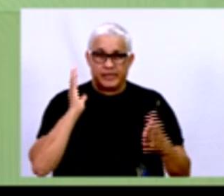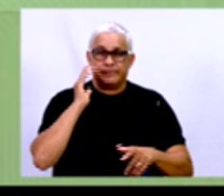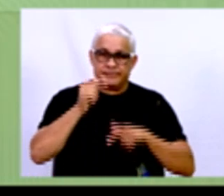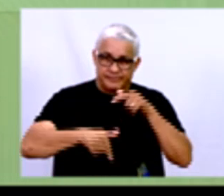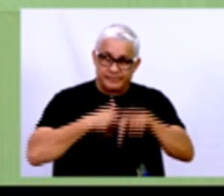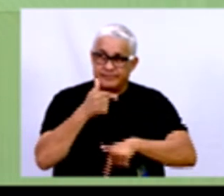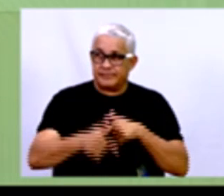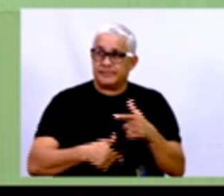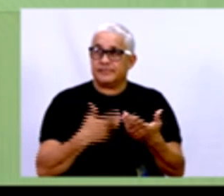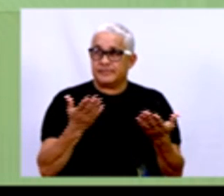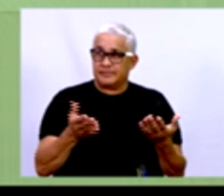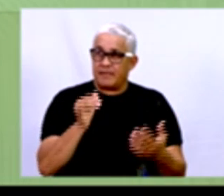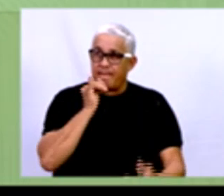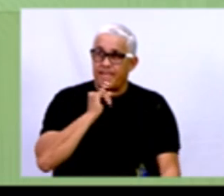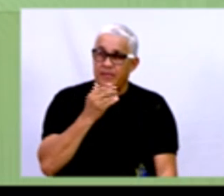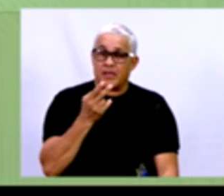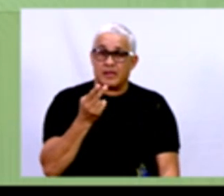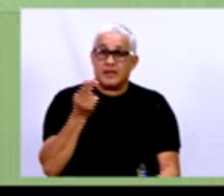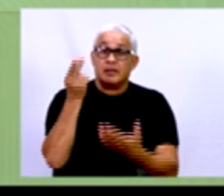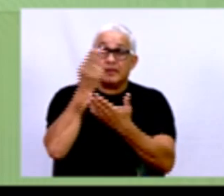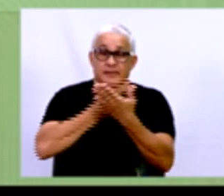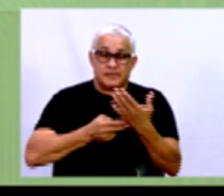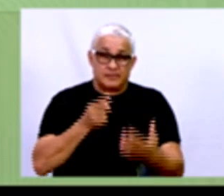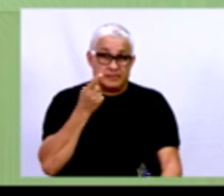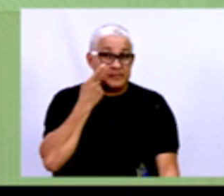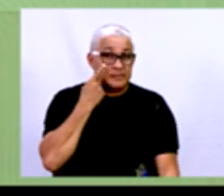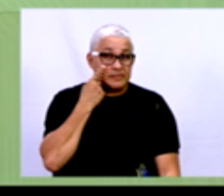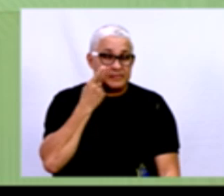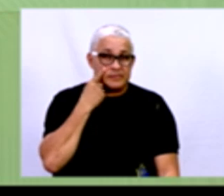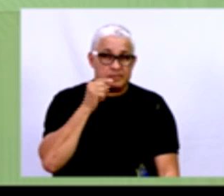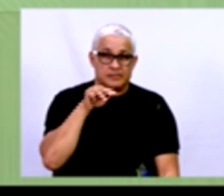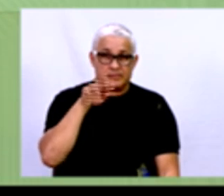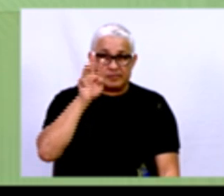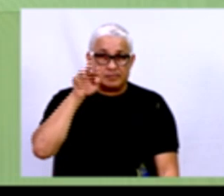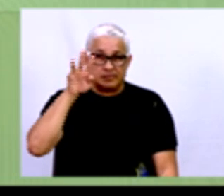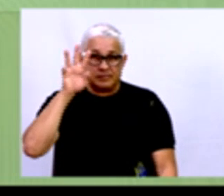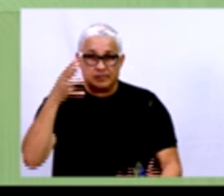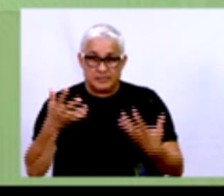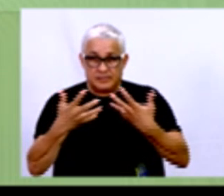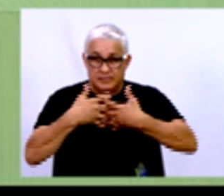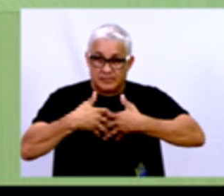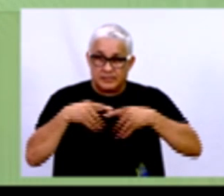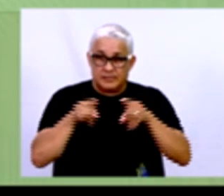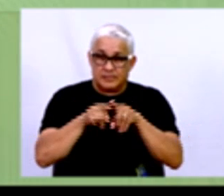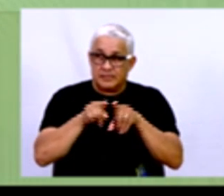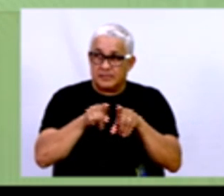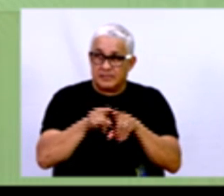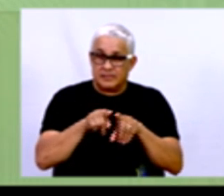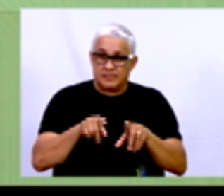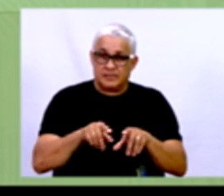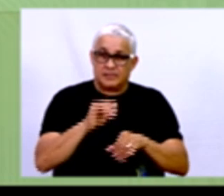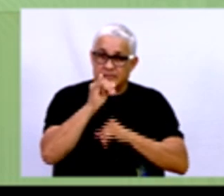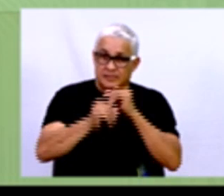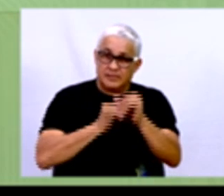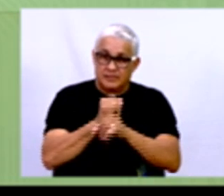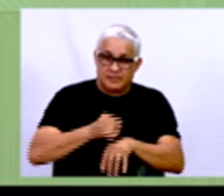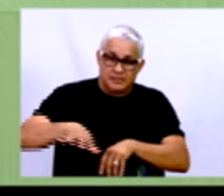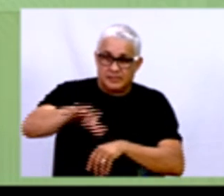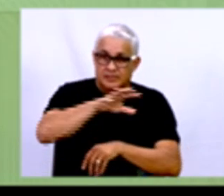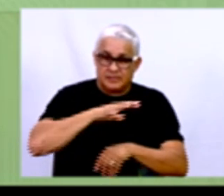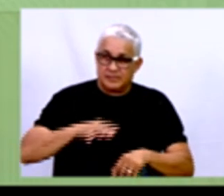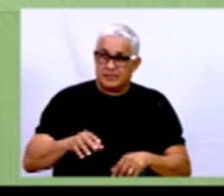no outro. E aqui, gente, nós temos aí o site do IFRO, né, e o ambiente virtual de aprendizagem. Qual é o elemento